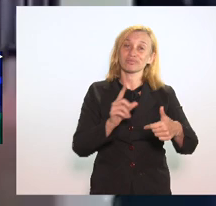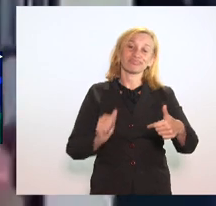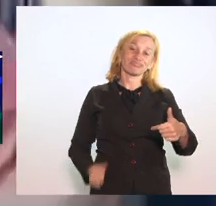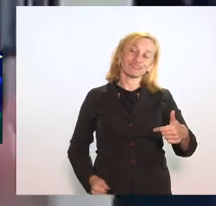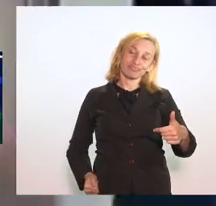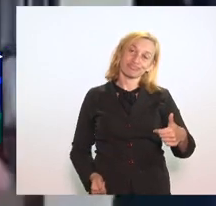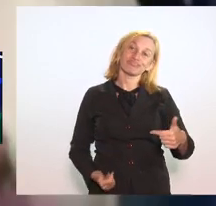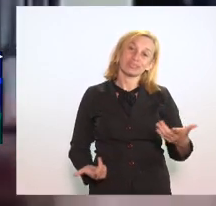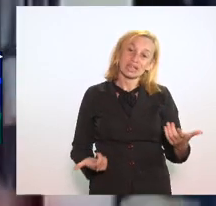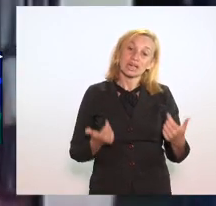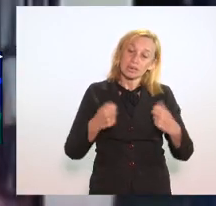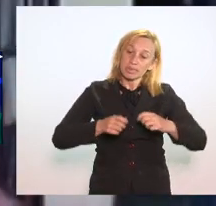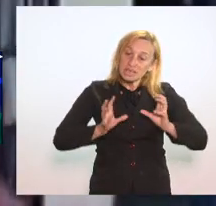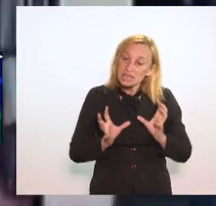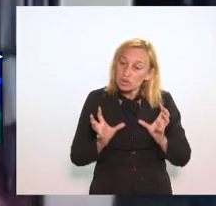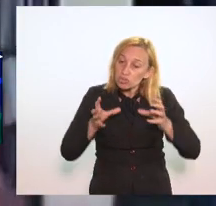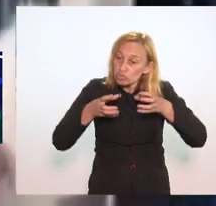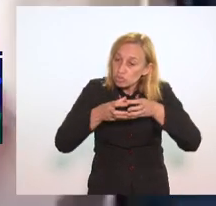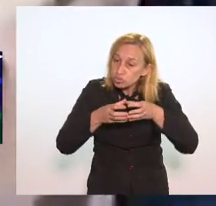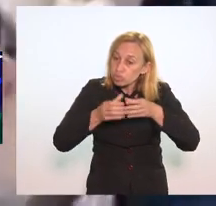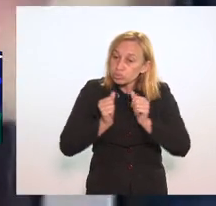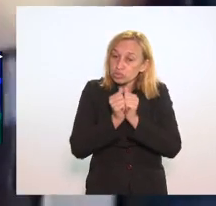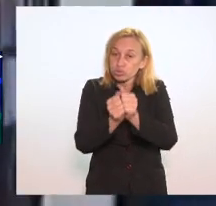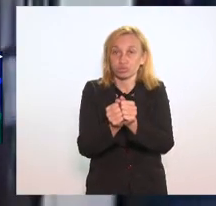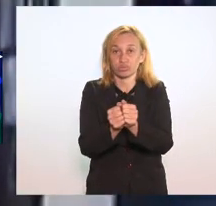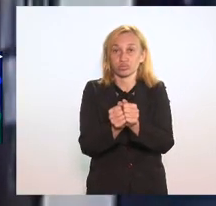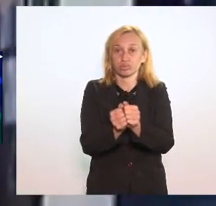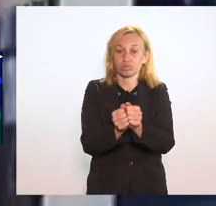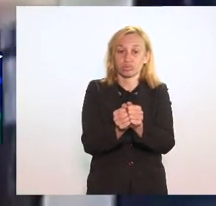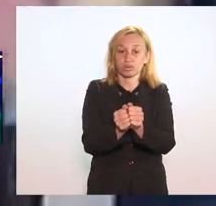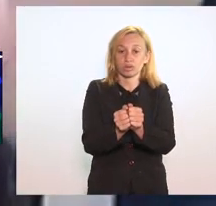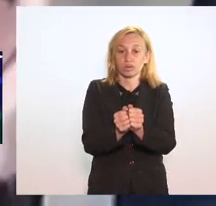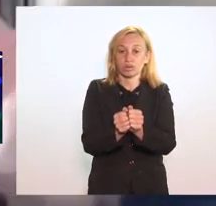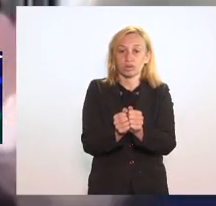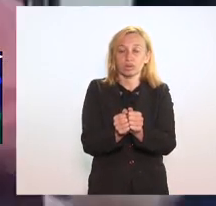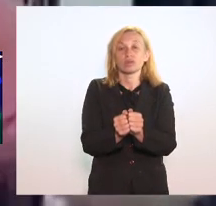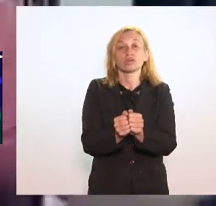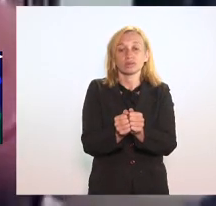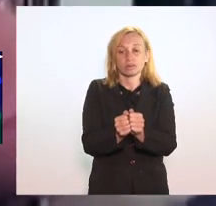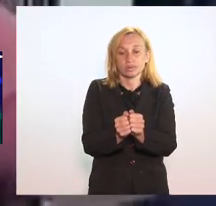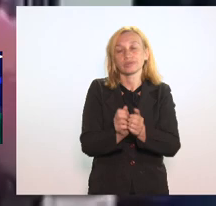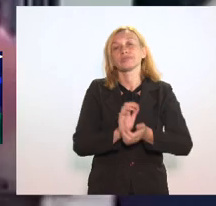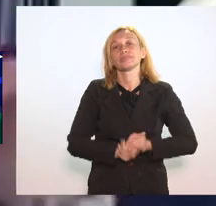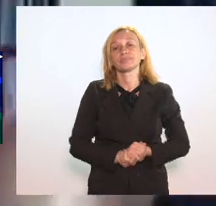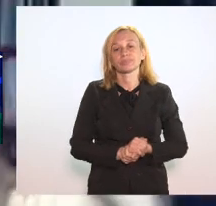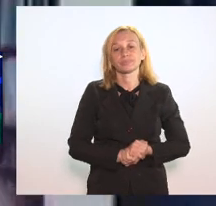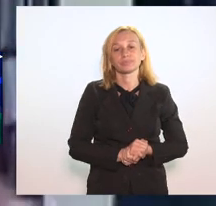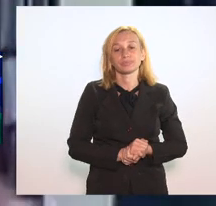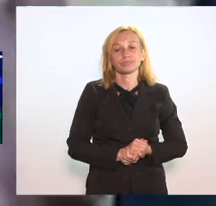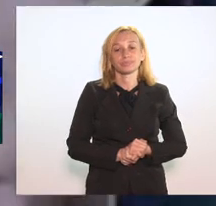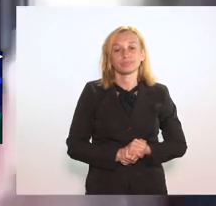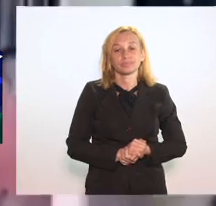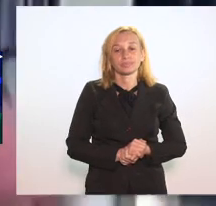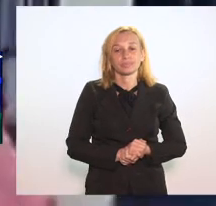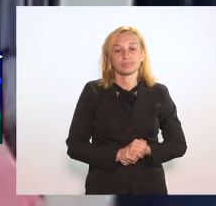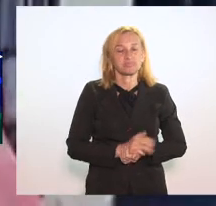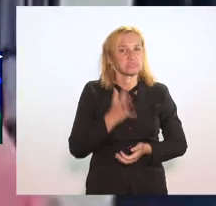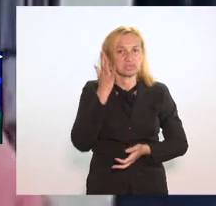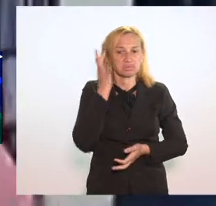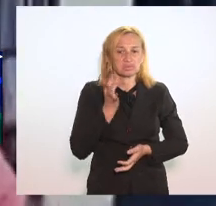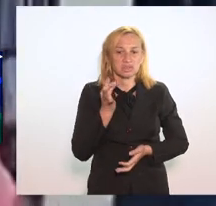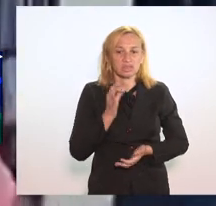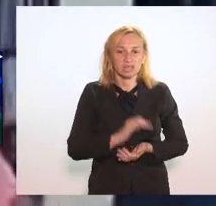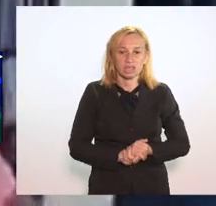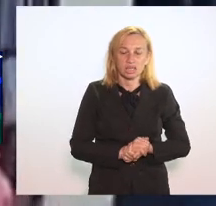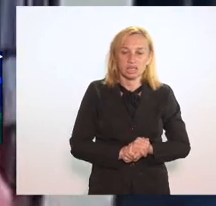estica para cá não vai nada a gente estamos na época que tinha uma cartilha e eu não sei se